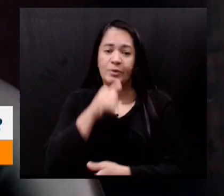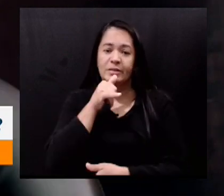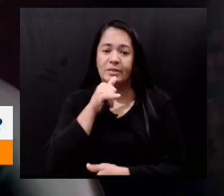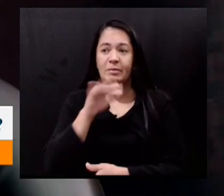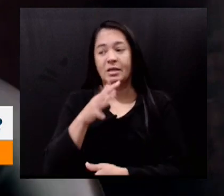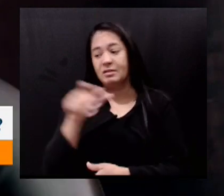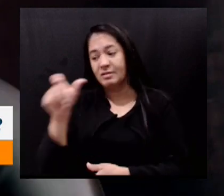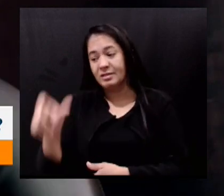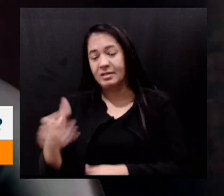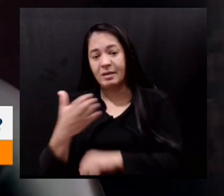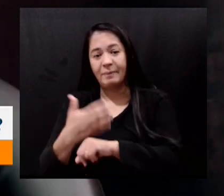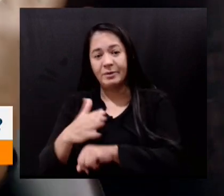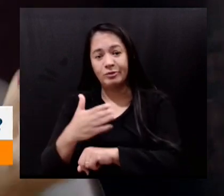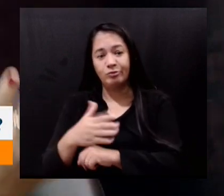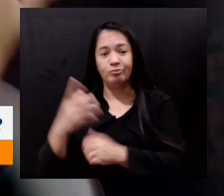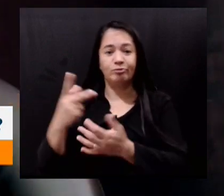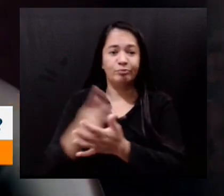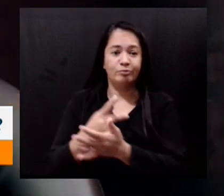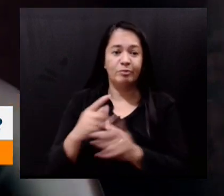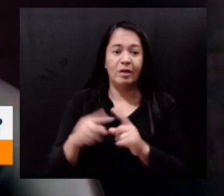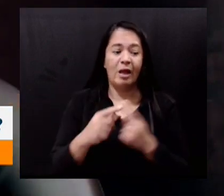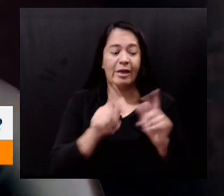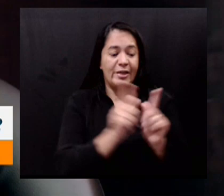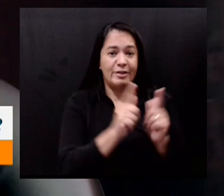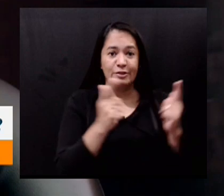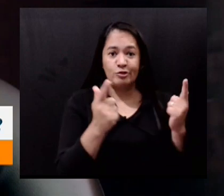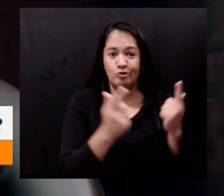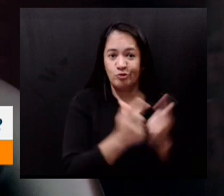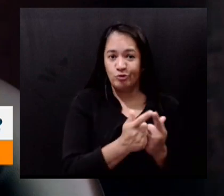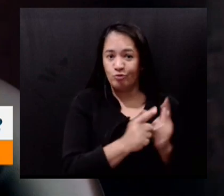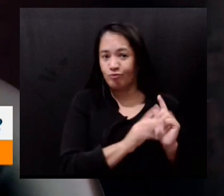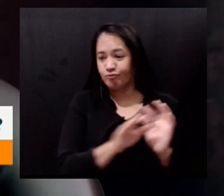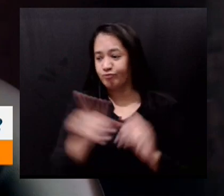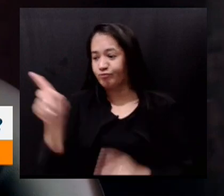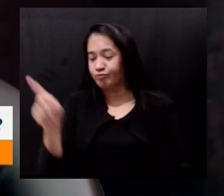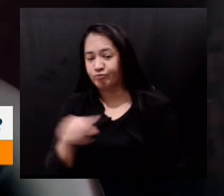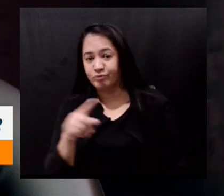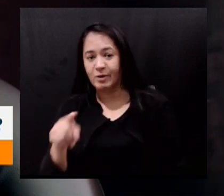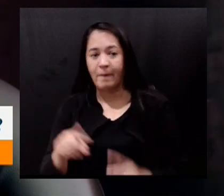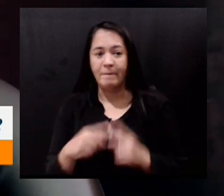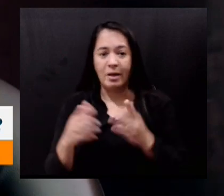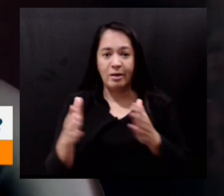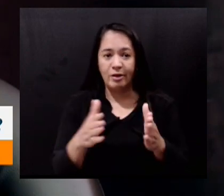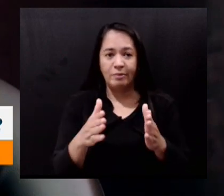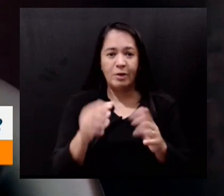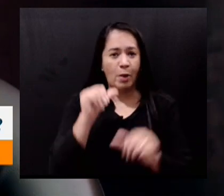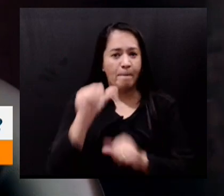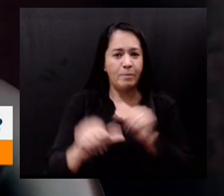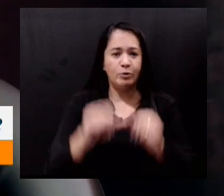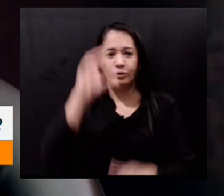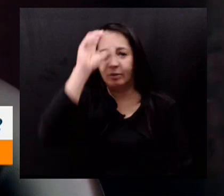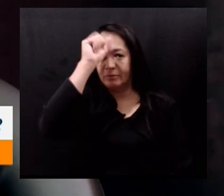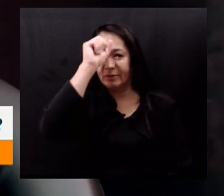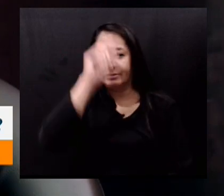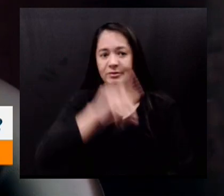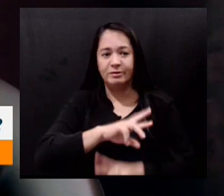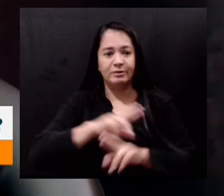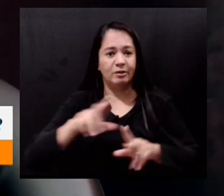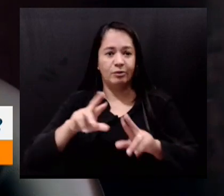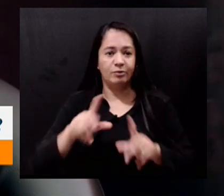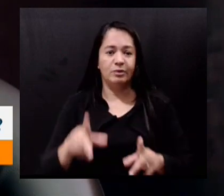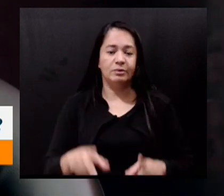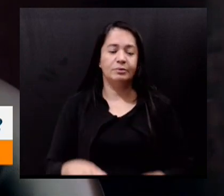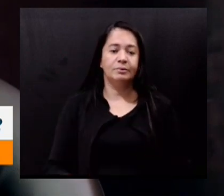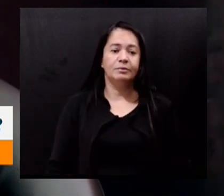falando. Mas não é um caminho que vai levar à mudança ou aprendizado, né. Uhum. Então, não estou dizendo que